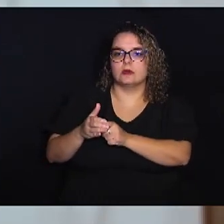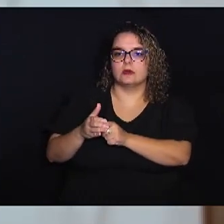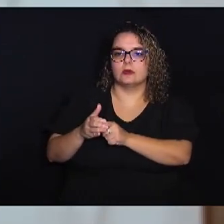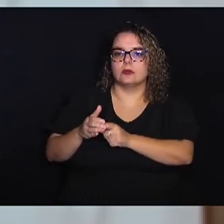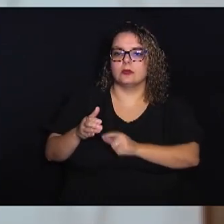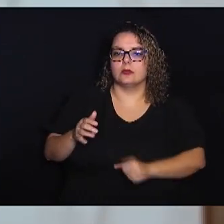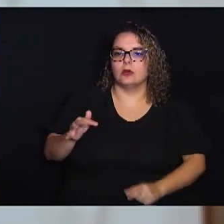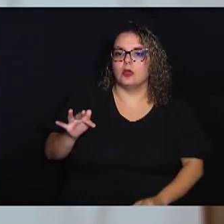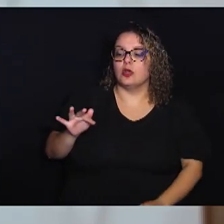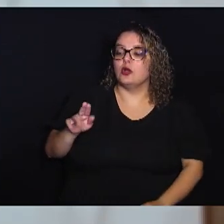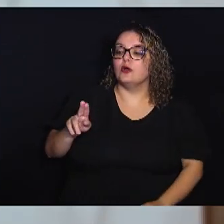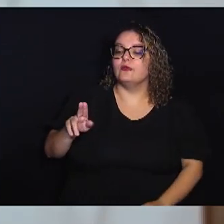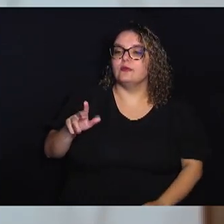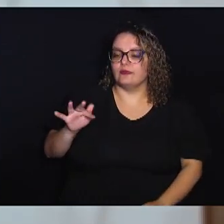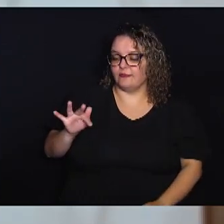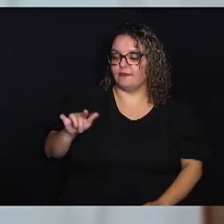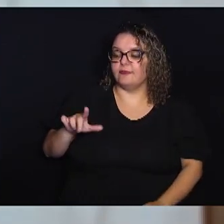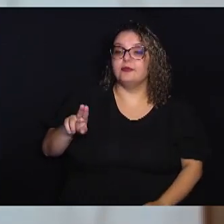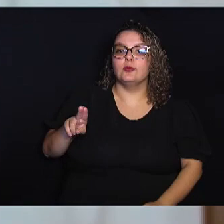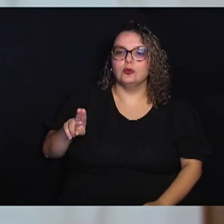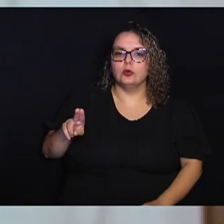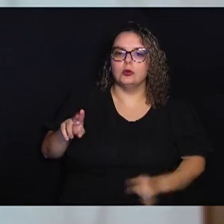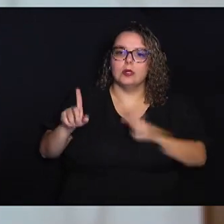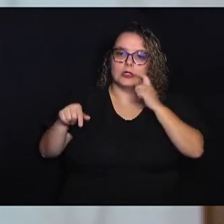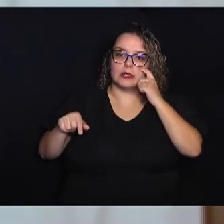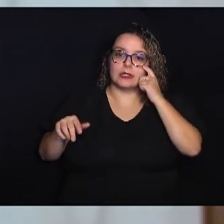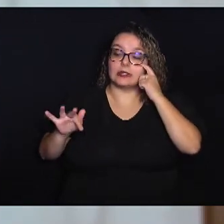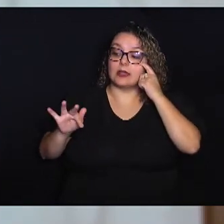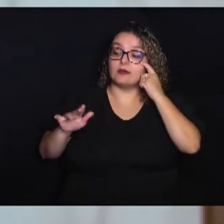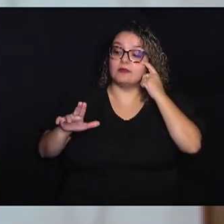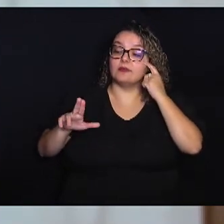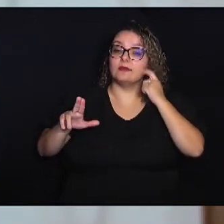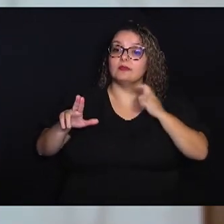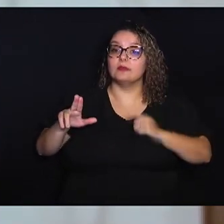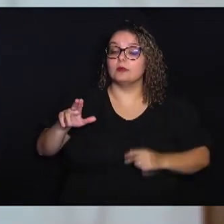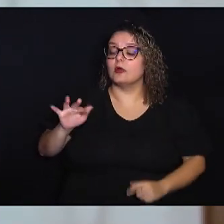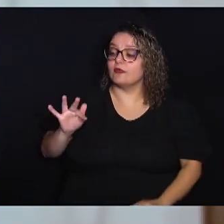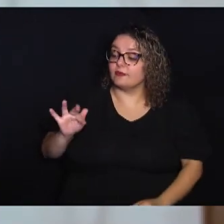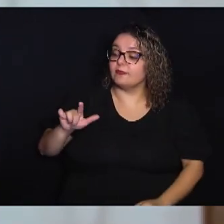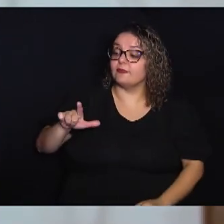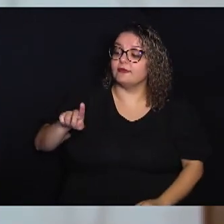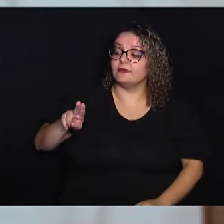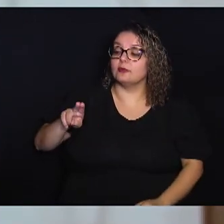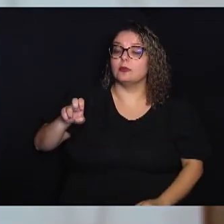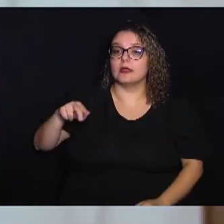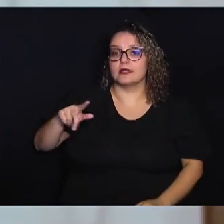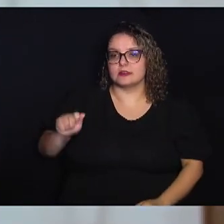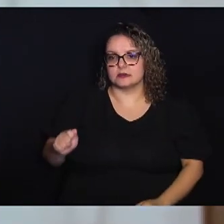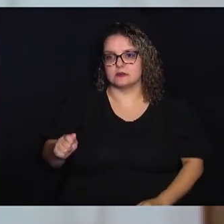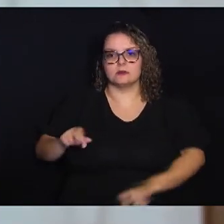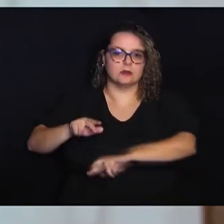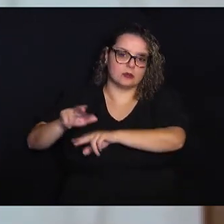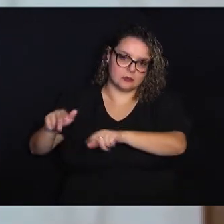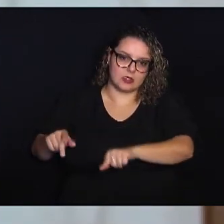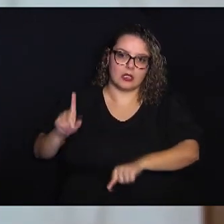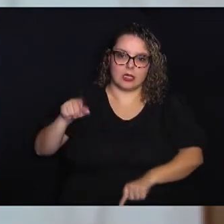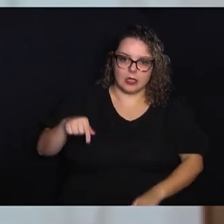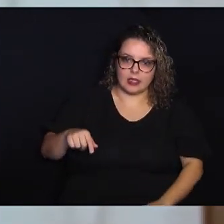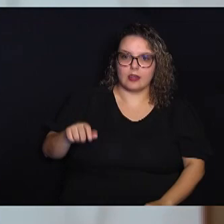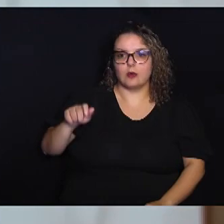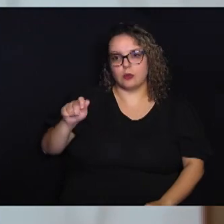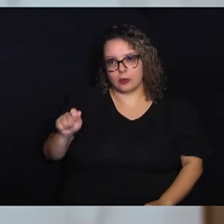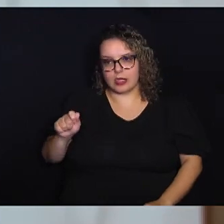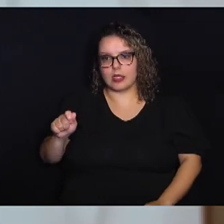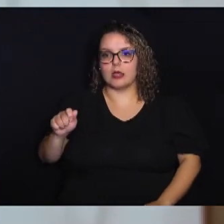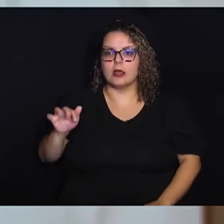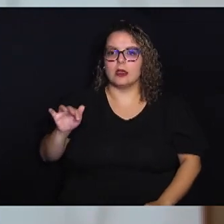de flu, né? Porque é o vírus da influenza. Tem vários tipos desse vírus influenza, né? O que a gente conhece mais é o influenza A e